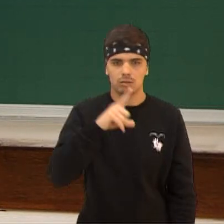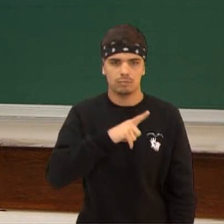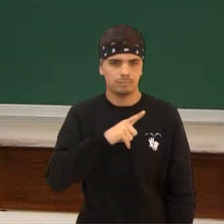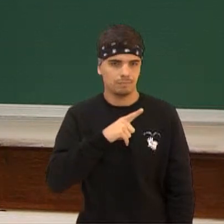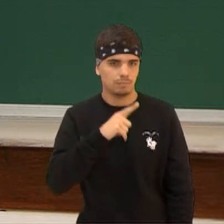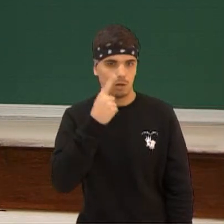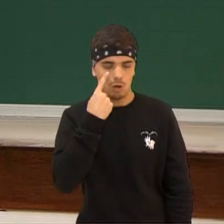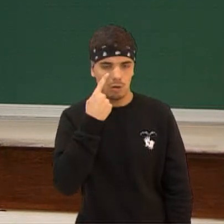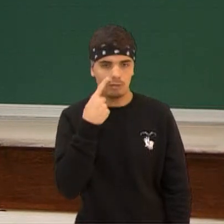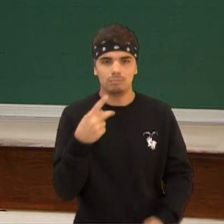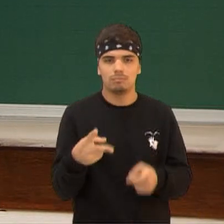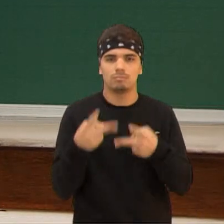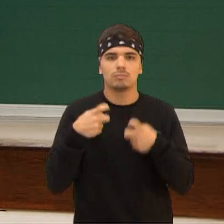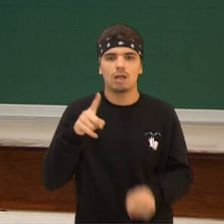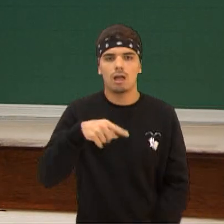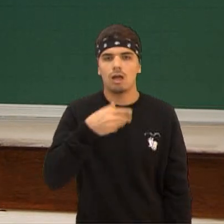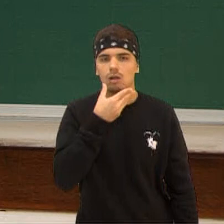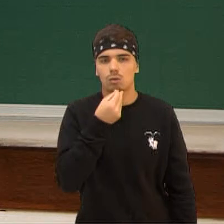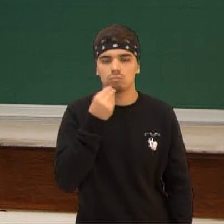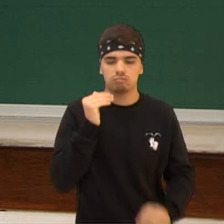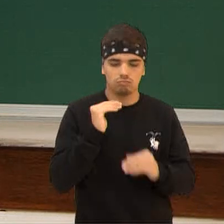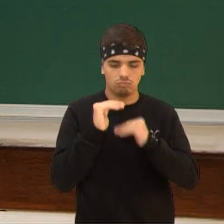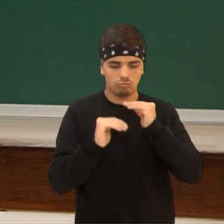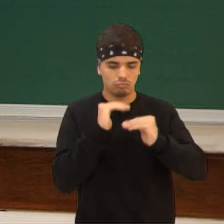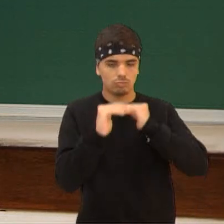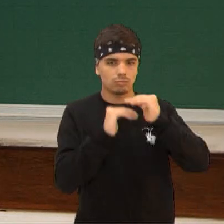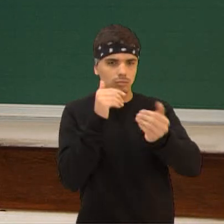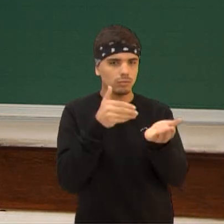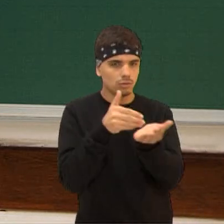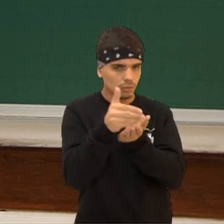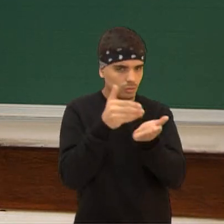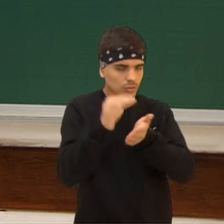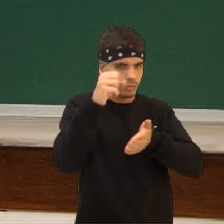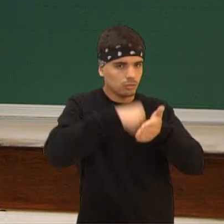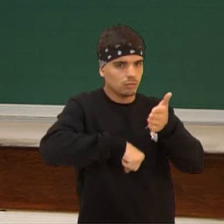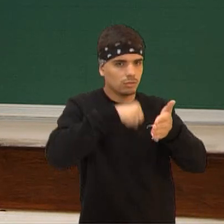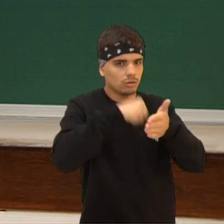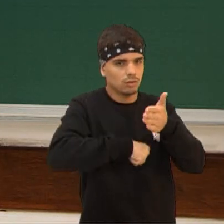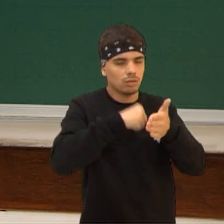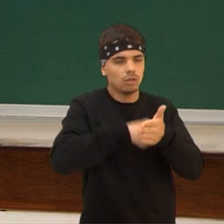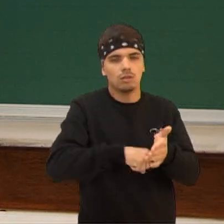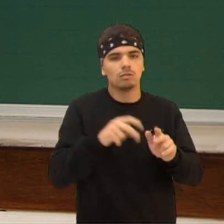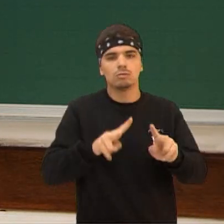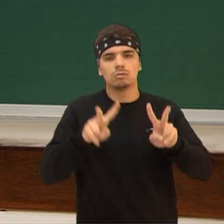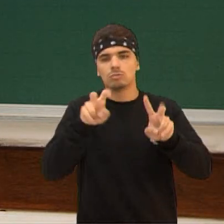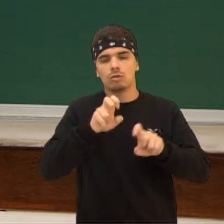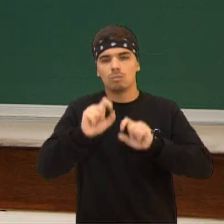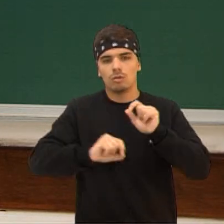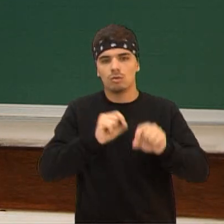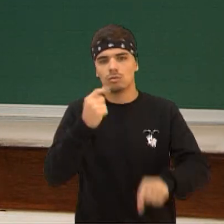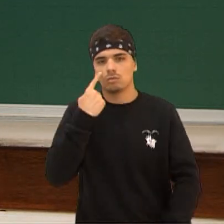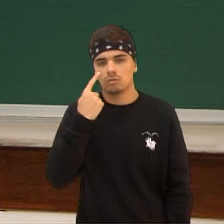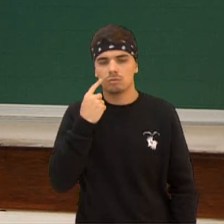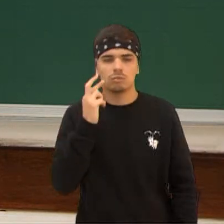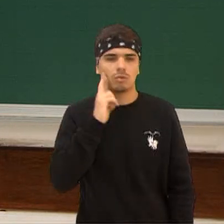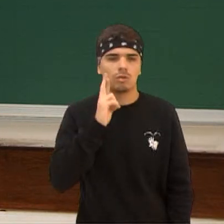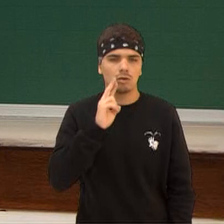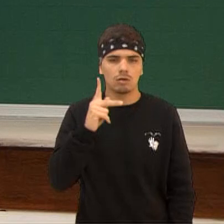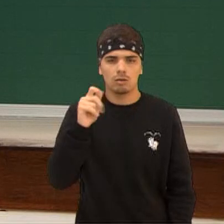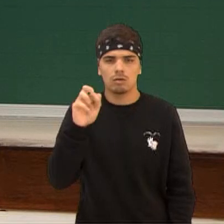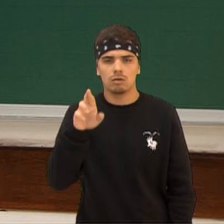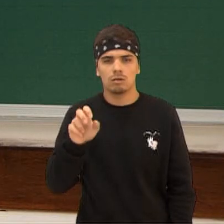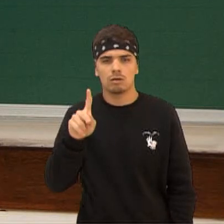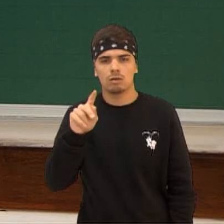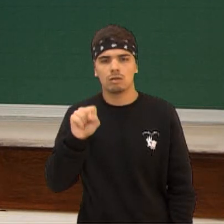ideias, ele, né, um dos maiores processos dele que começou, a luta, fala sobre Rosa Parks. Já ouviu falar de